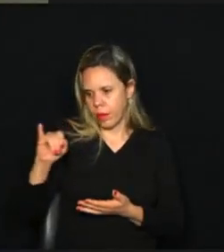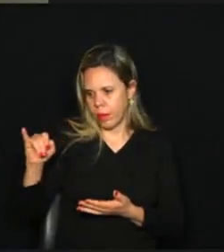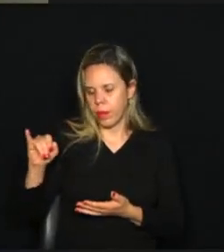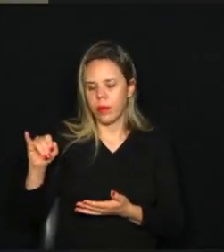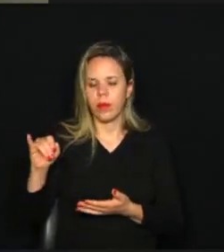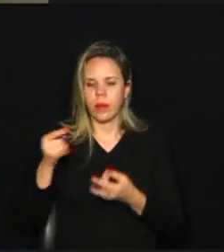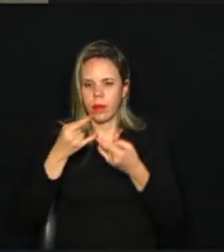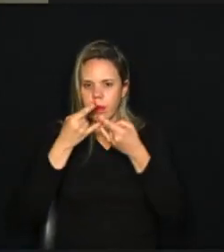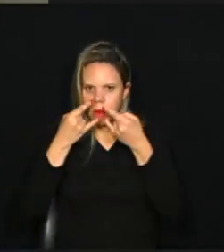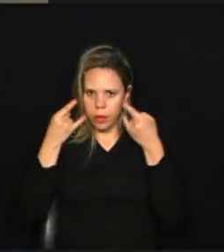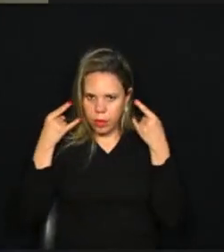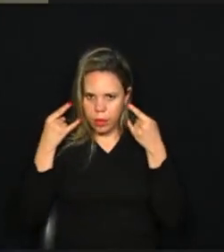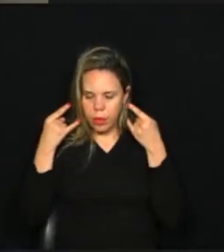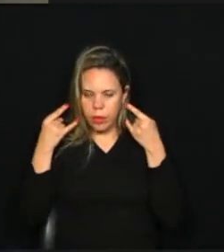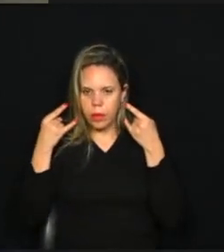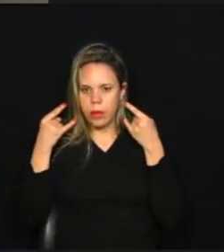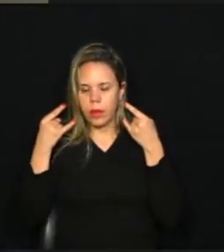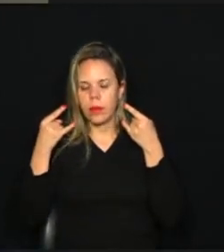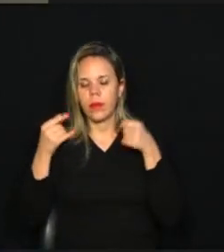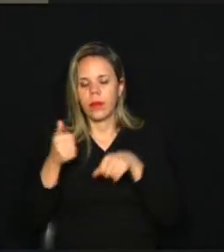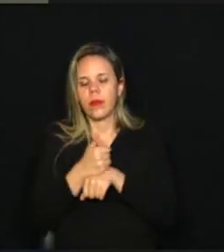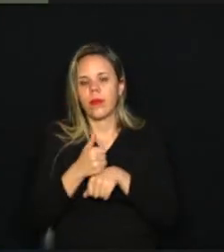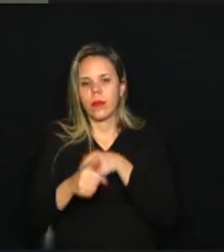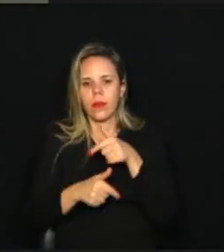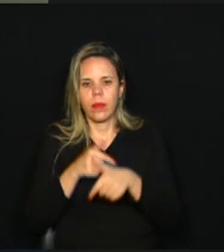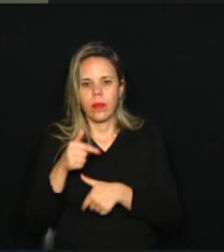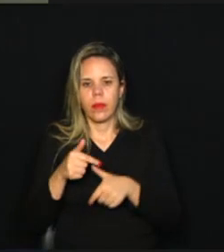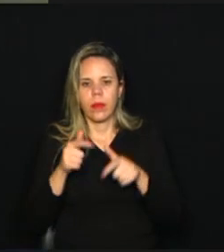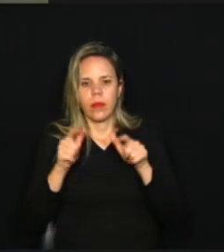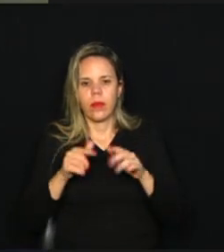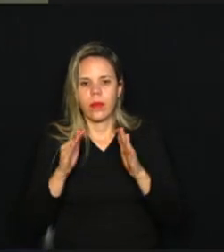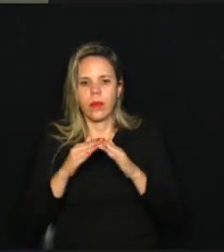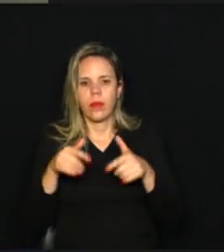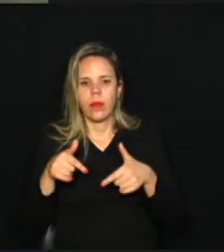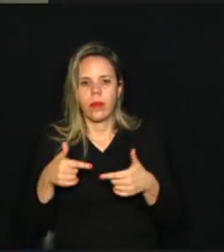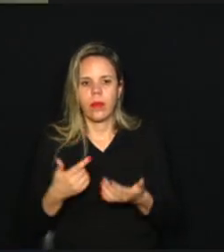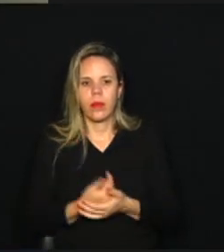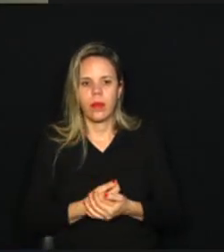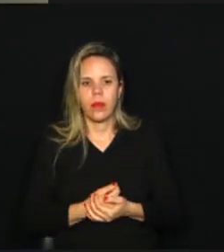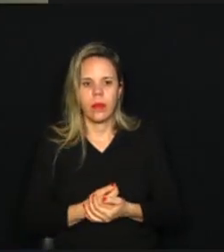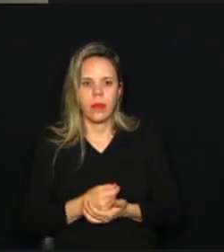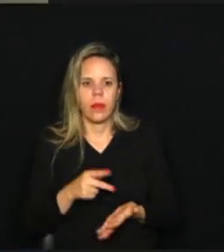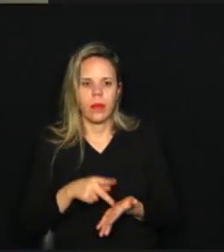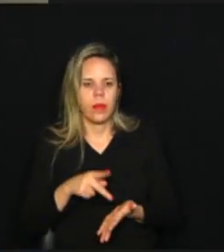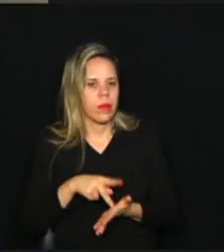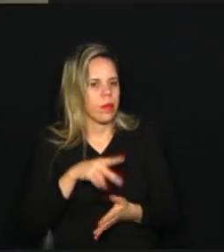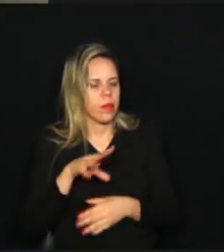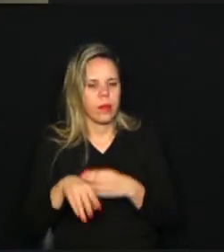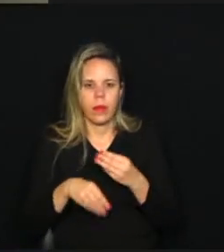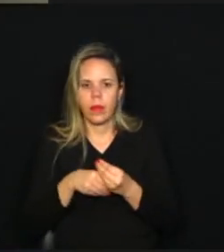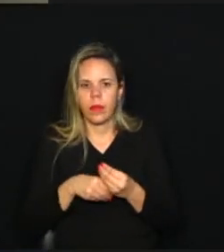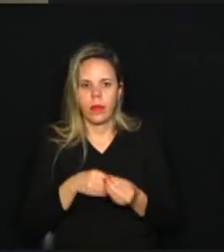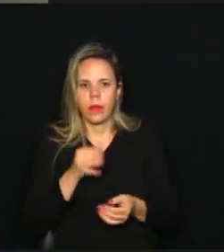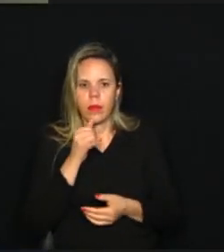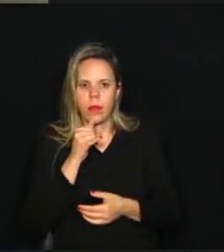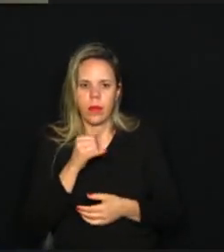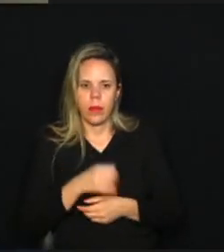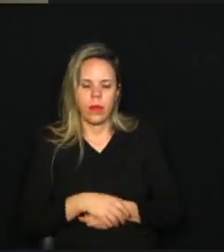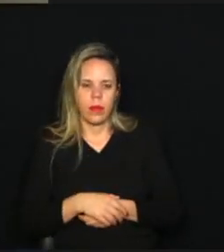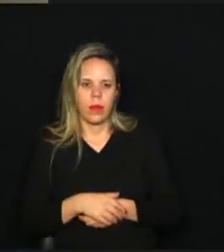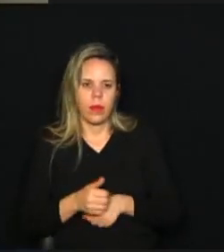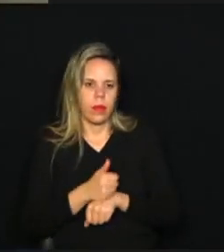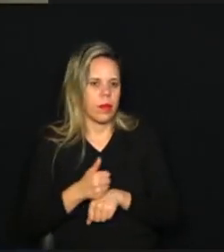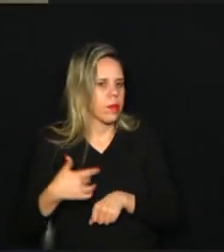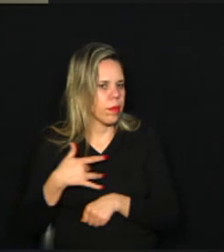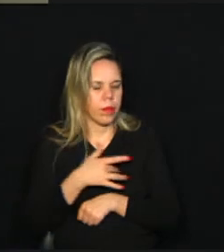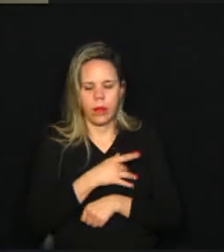fornecimento de máscara cirúrgica para os trabalhadores no seu local de trabalho. E não, na verdade, não incluiria, não seria com relação aos trabalhadores de